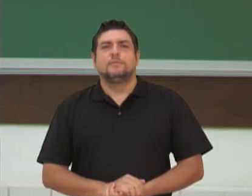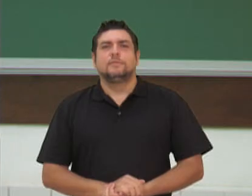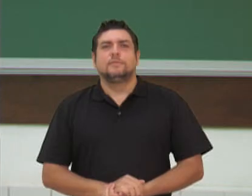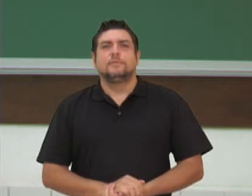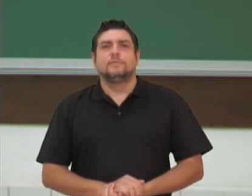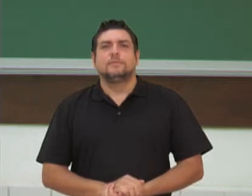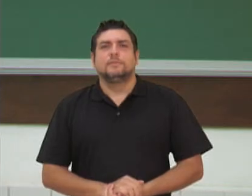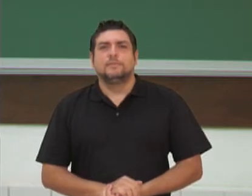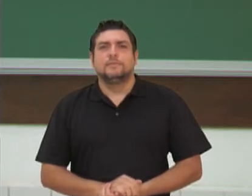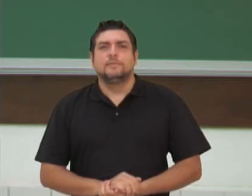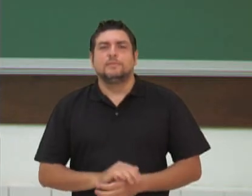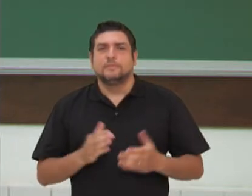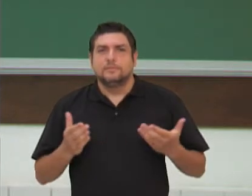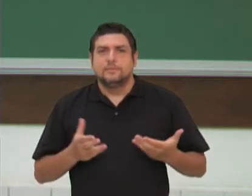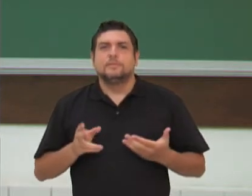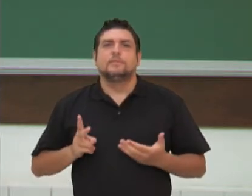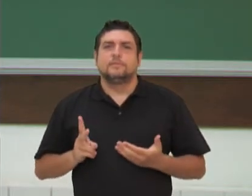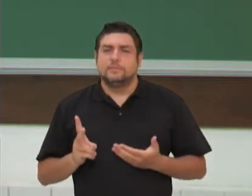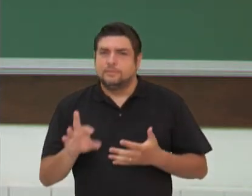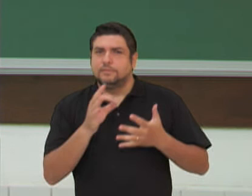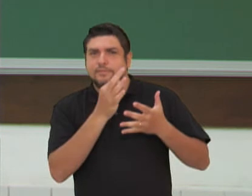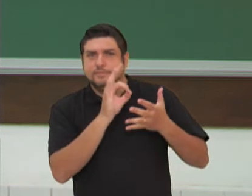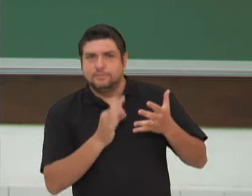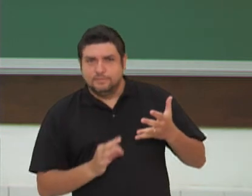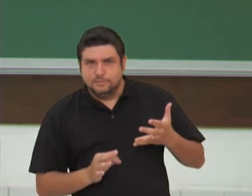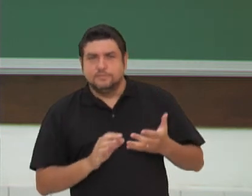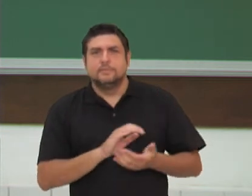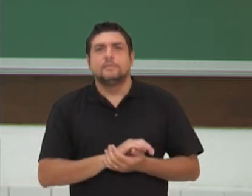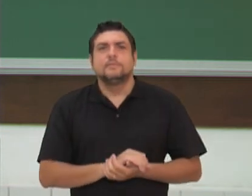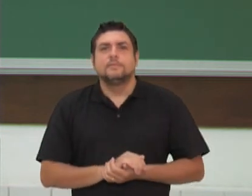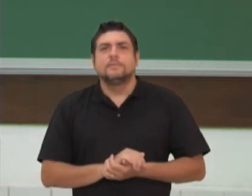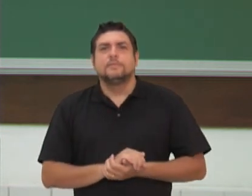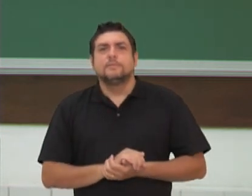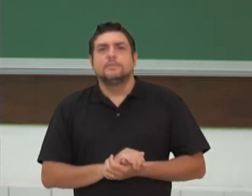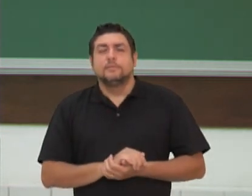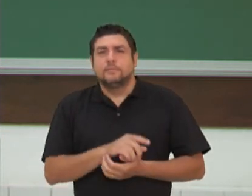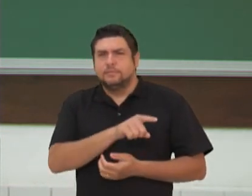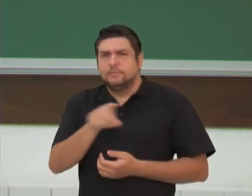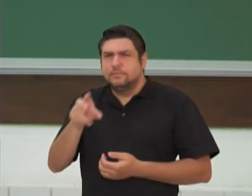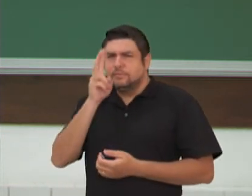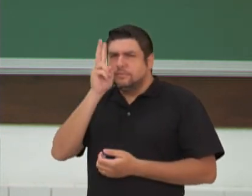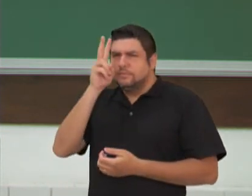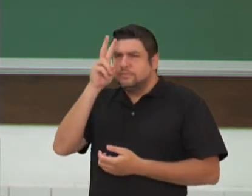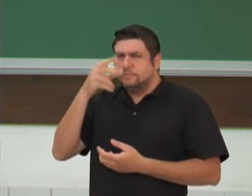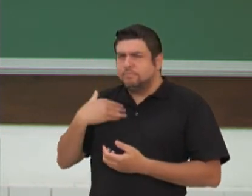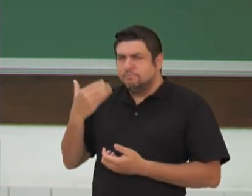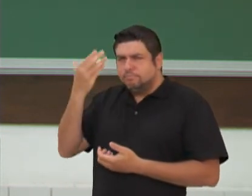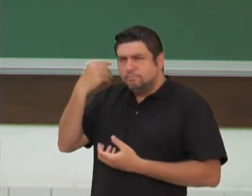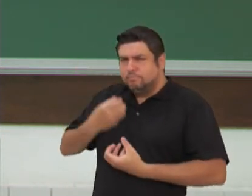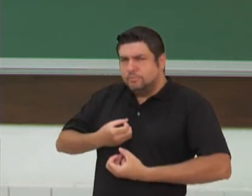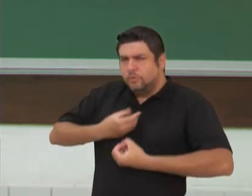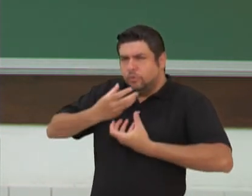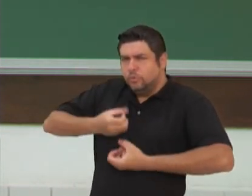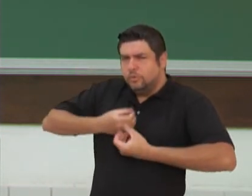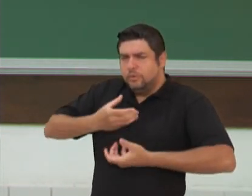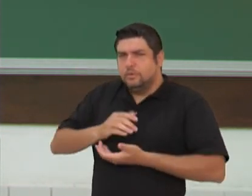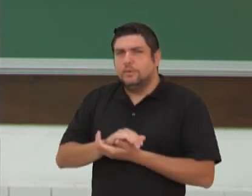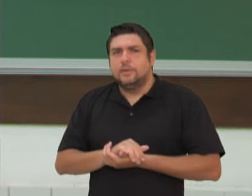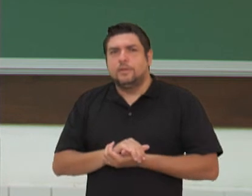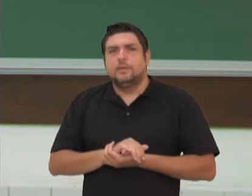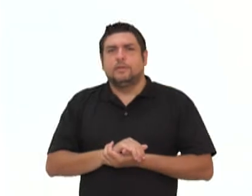Pues seguimos, vamos a la corrección, ¿sí? Lembrar um pouquinho aí dos poemas que nós trabalhamos. A ver, que